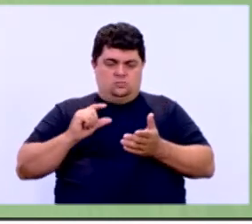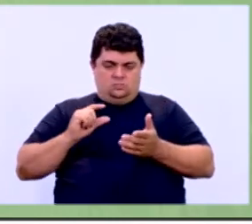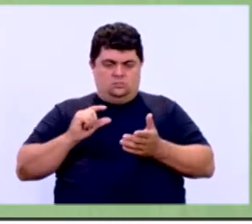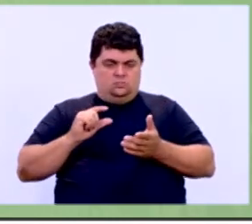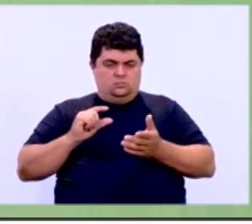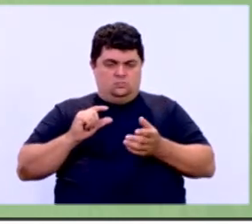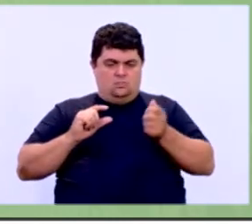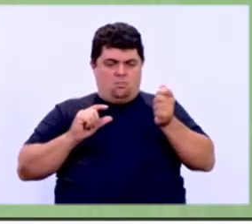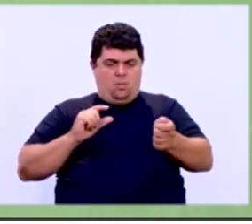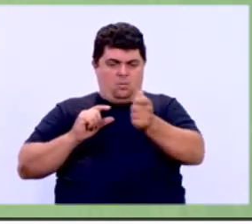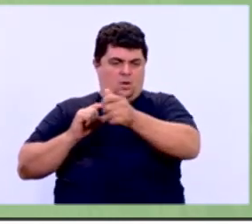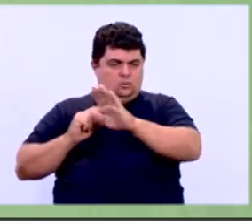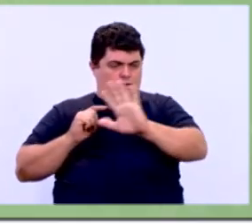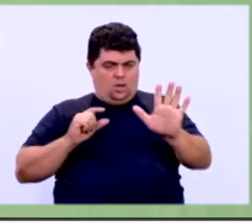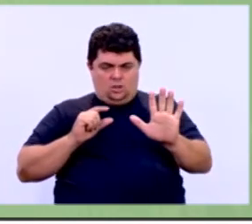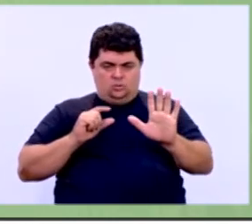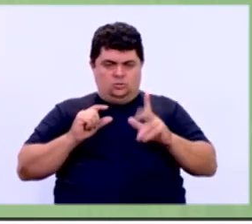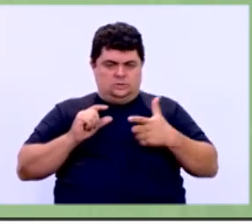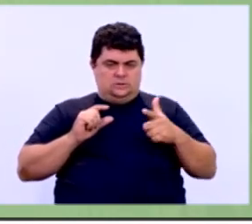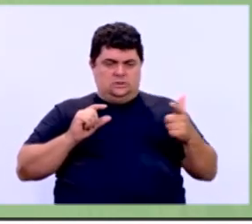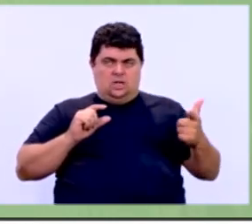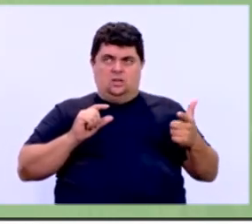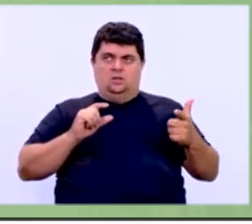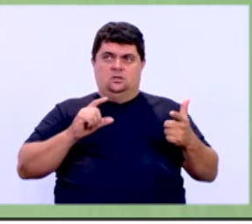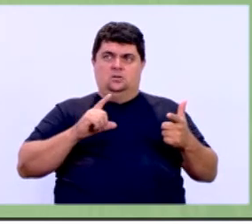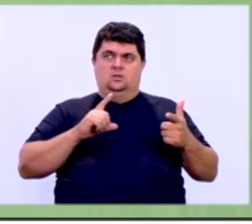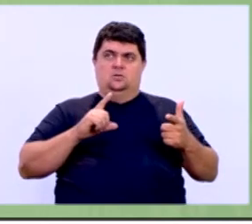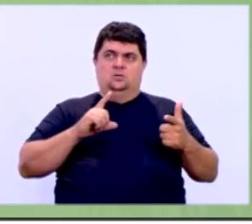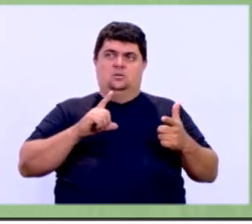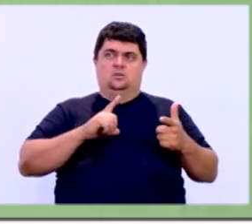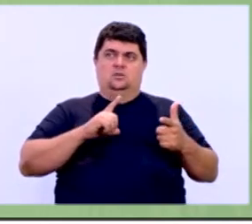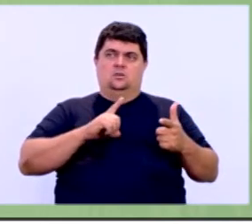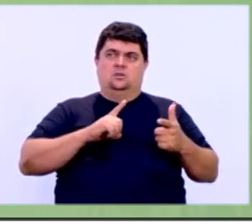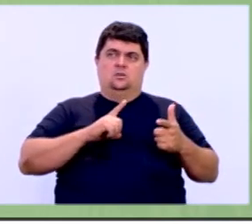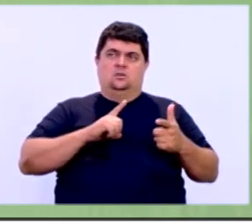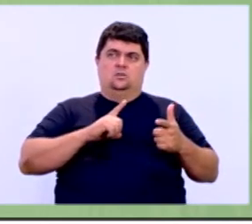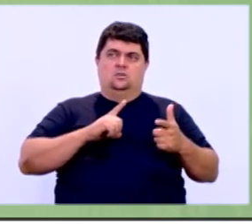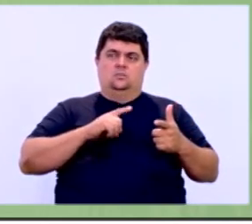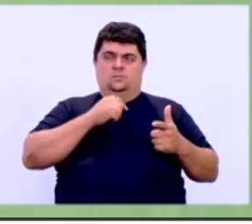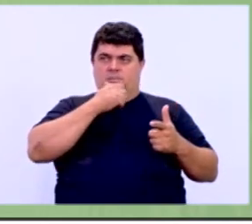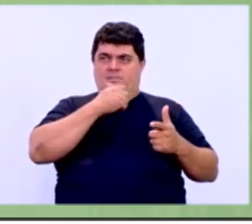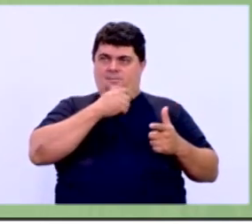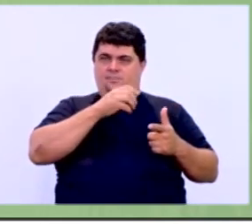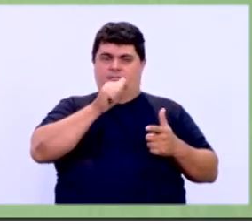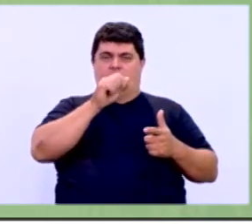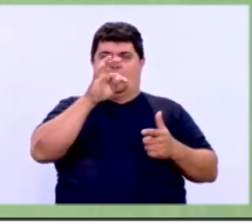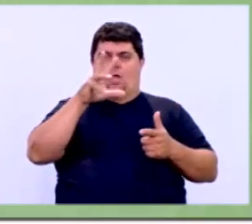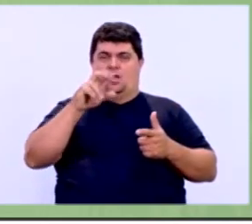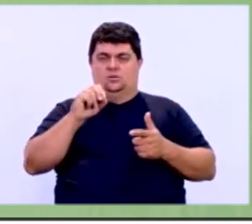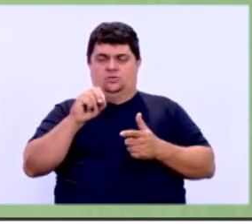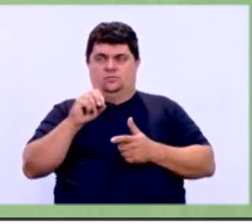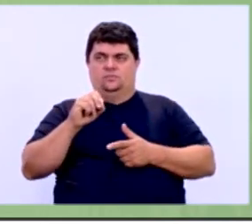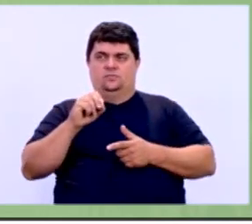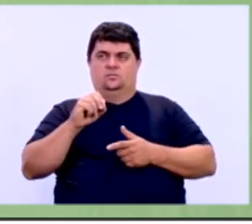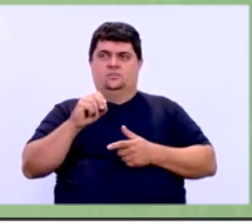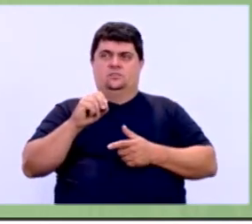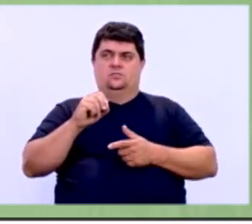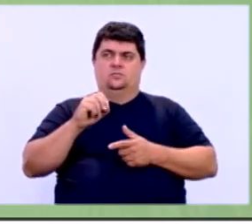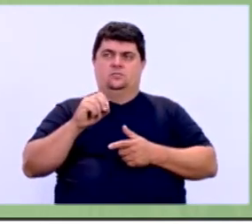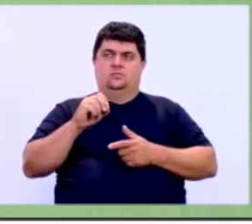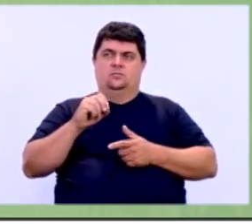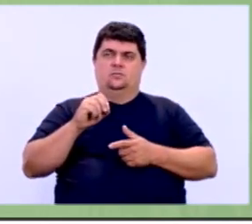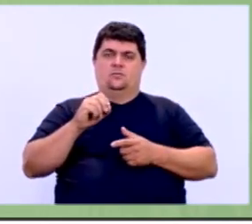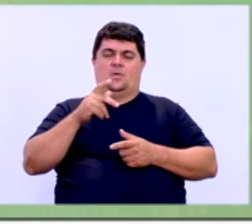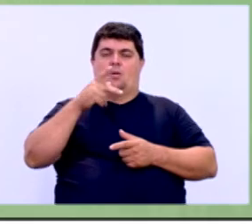aqui um razonete, como se fosse um T, né? E aqui nós temos o ativo e nós temos